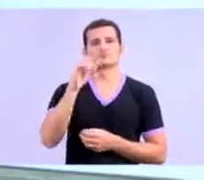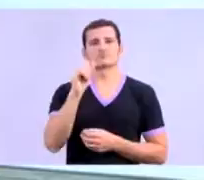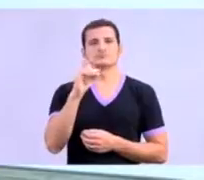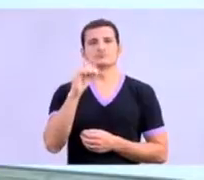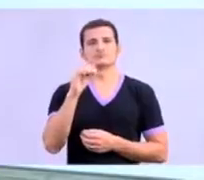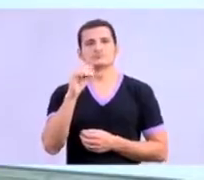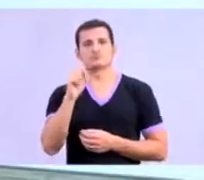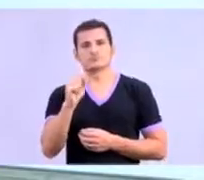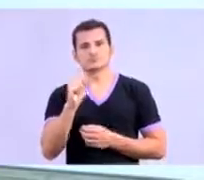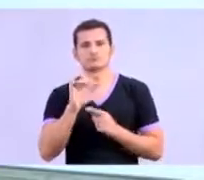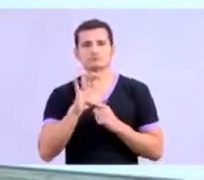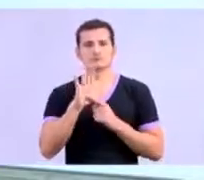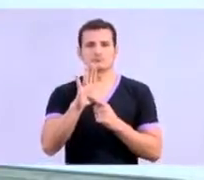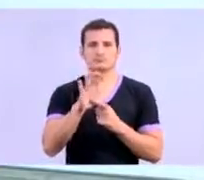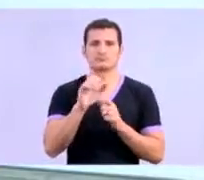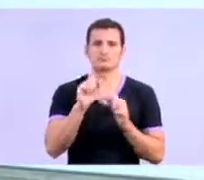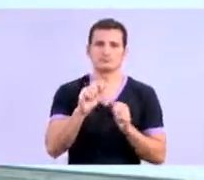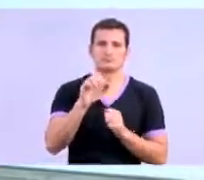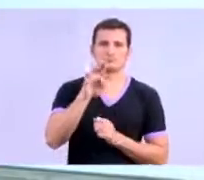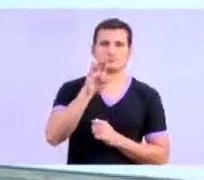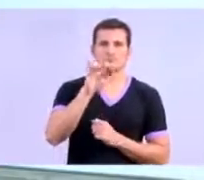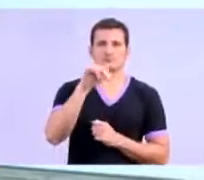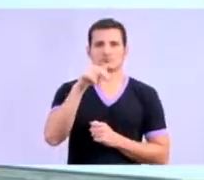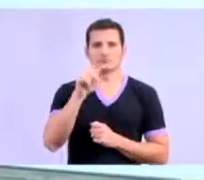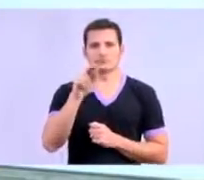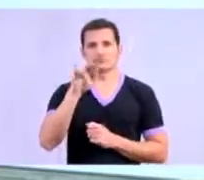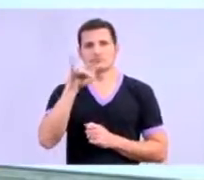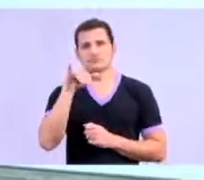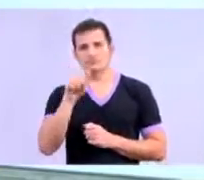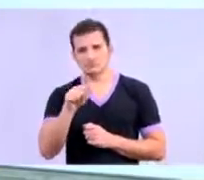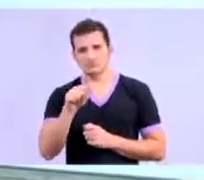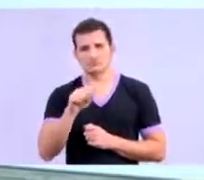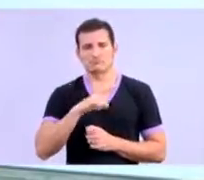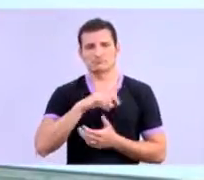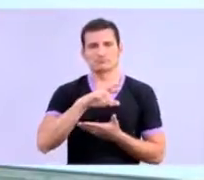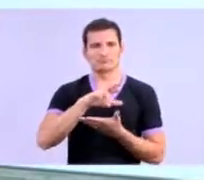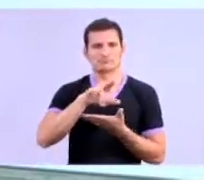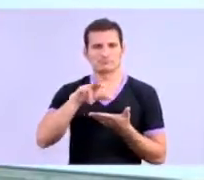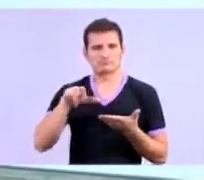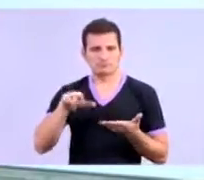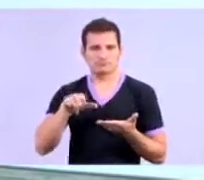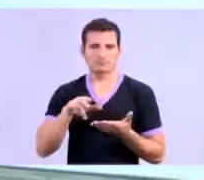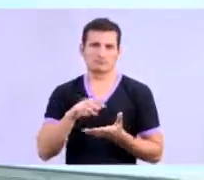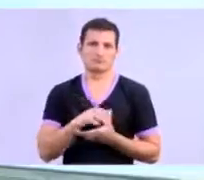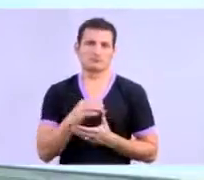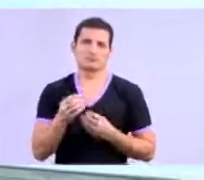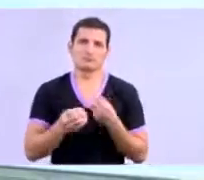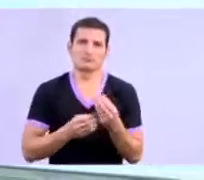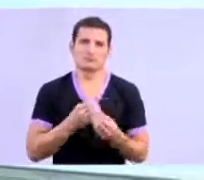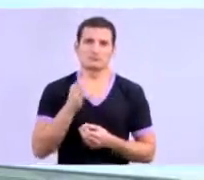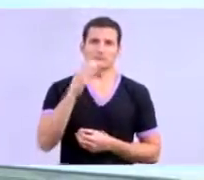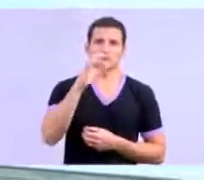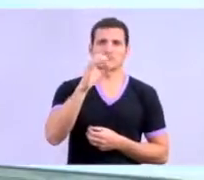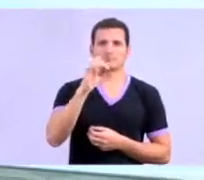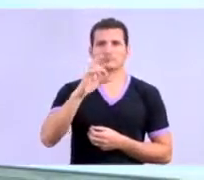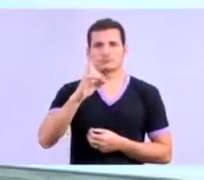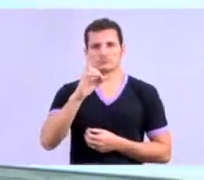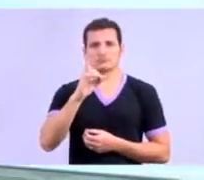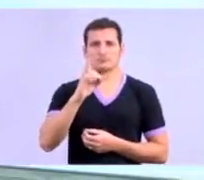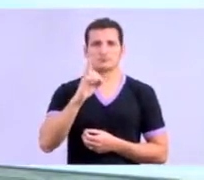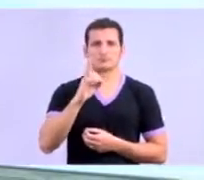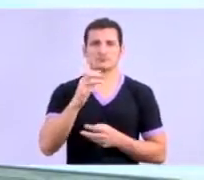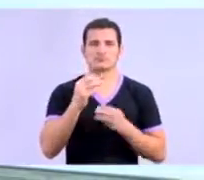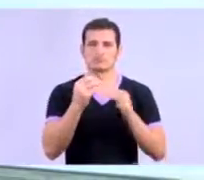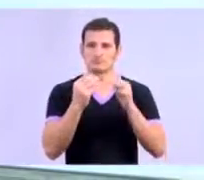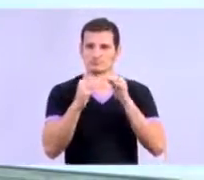A representação pode ser binária, pode ser, enfim, tem várias formas de ser codificada uma mensagem.